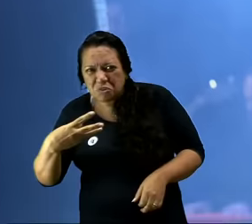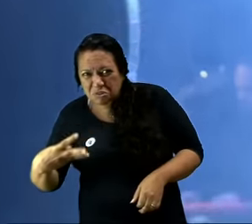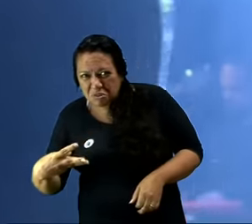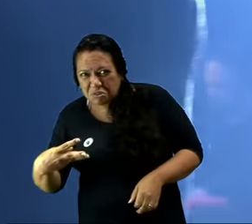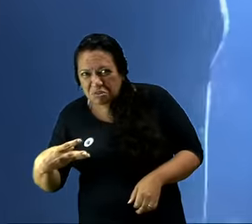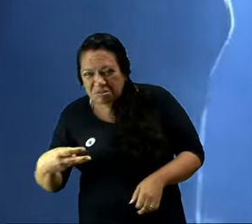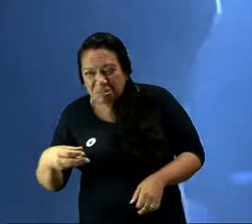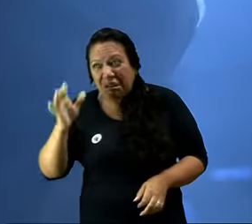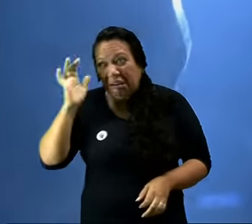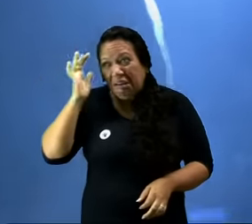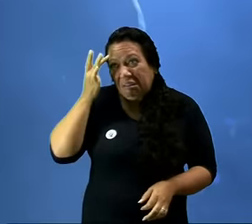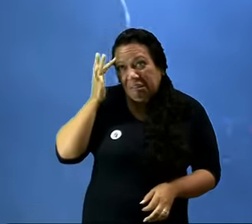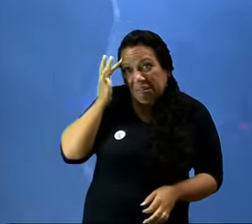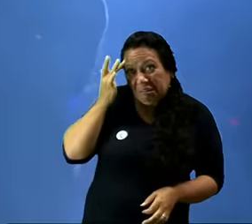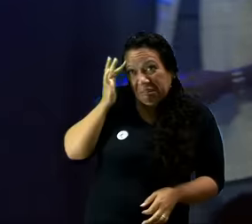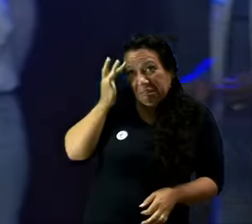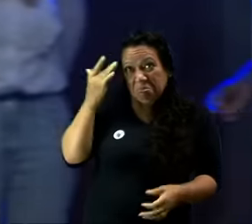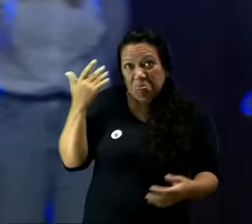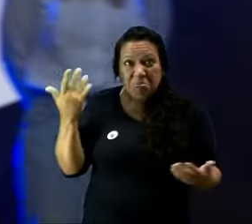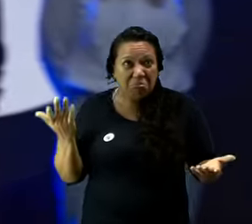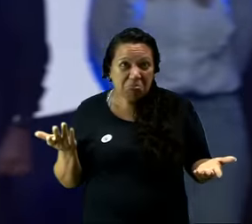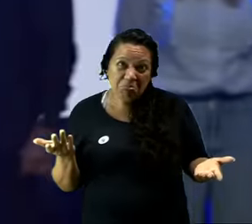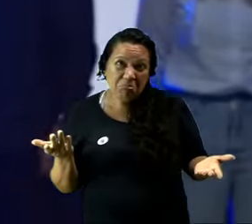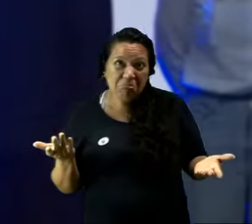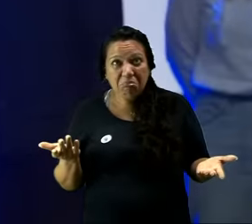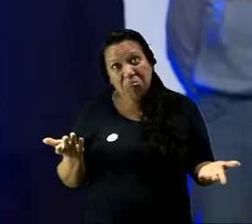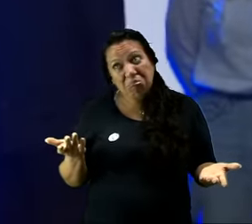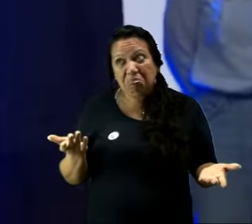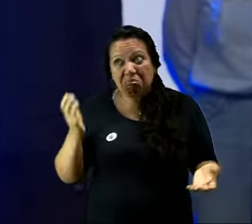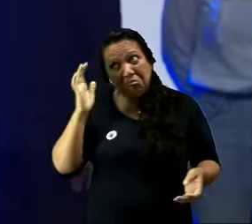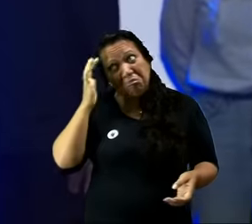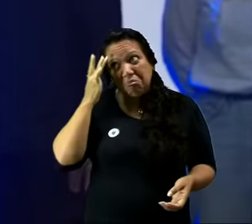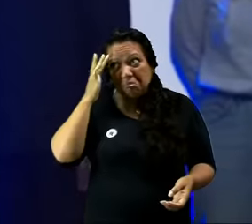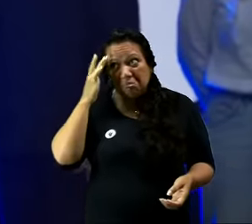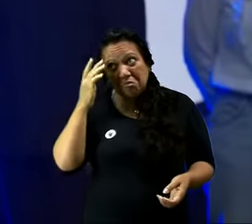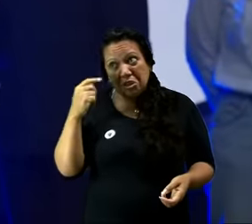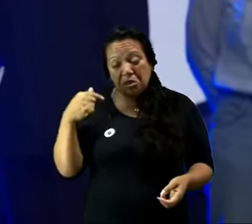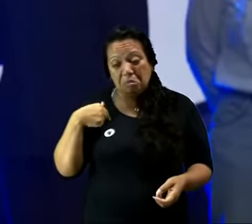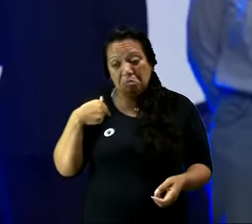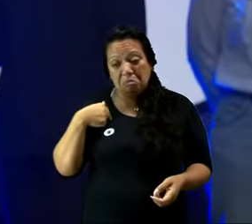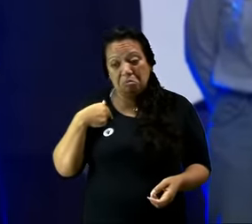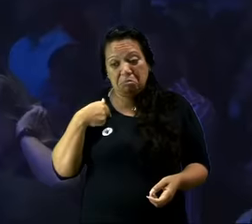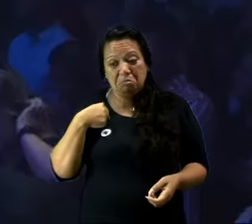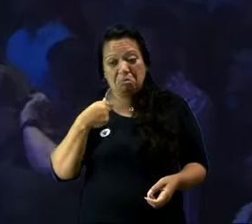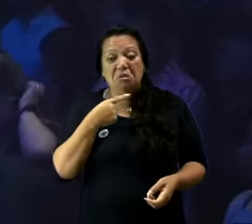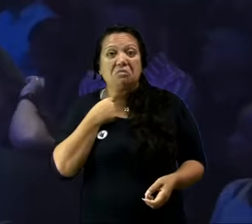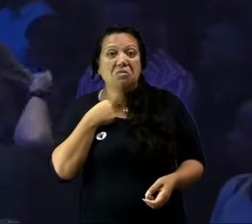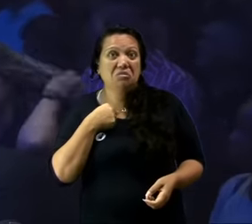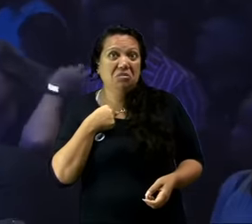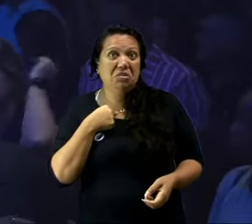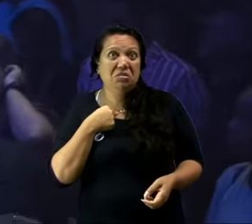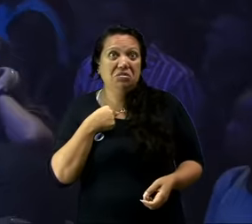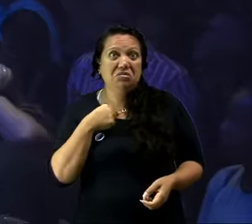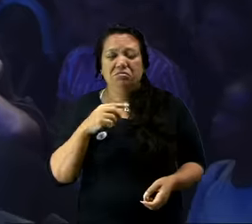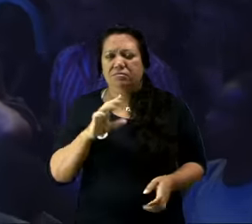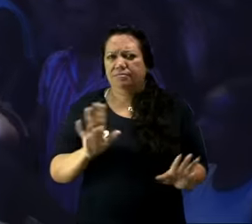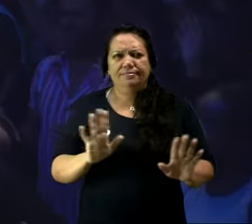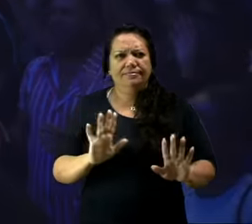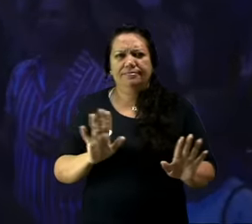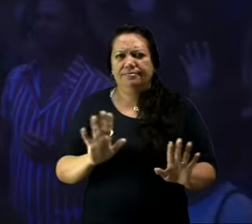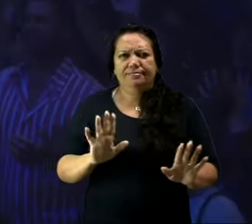eu me recuso a terminar 2023 achando alguma coisa. Eu quero fazer tudo o que Deus quer que eu faça em 2023 e